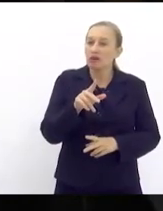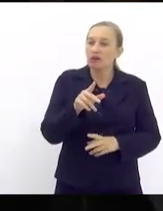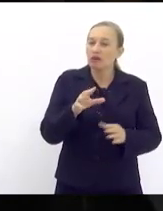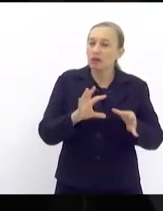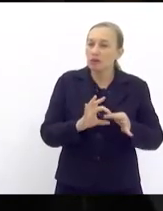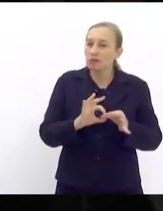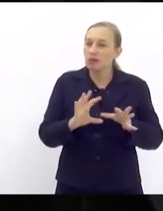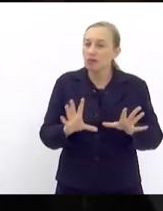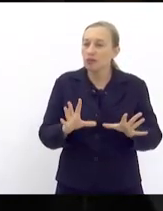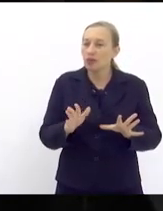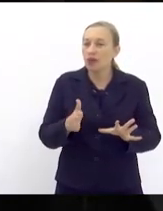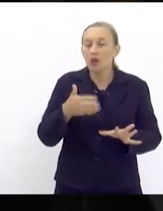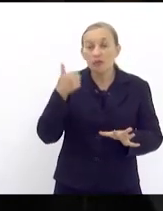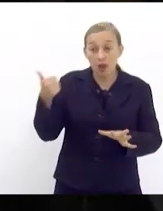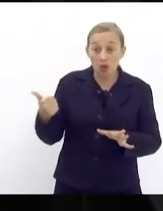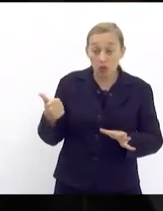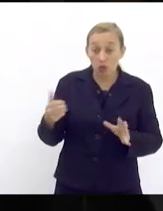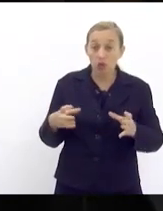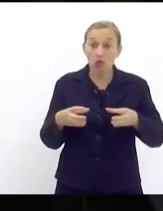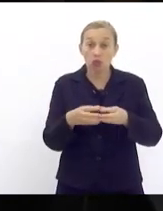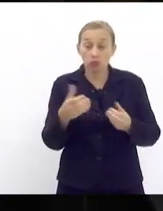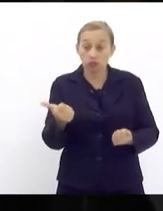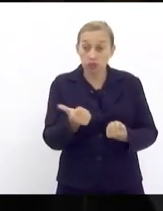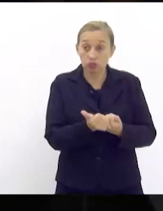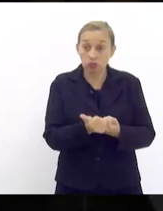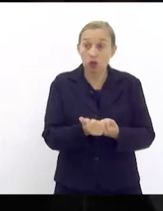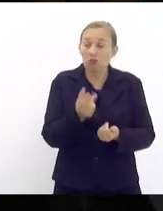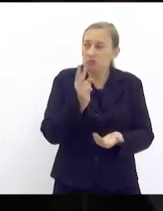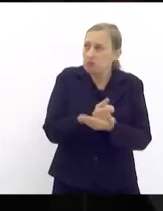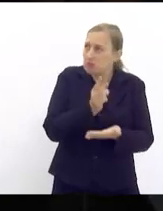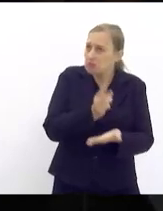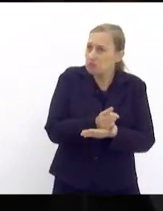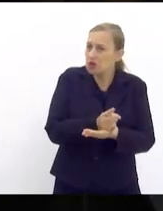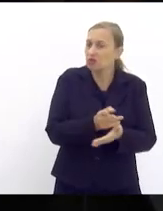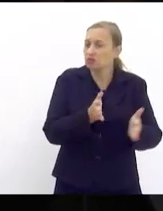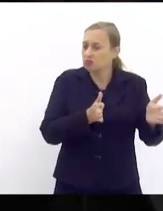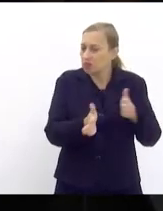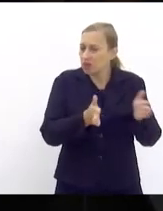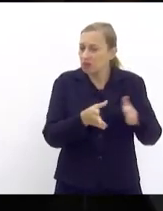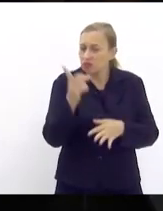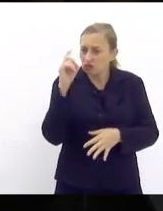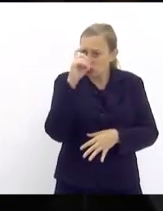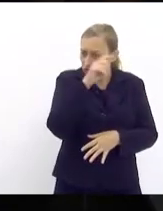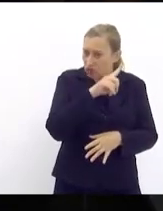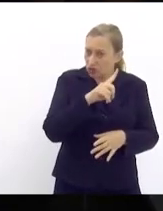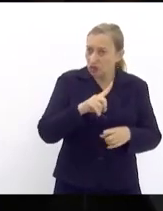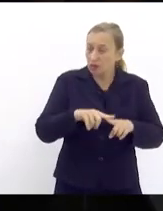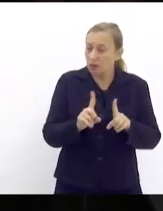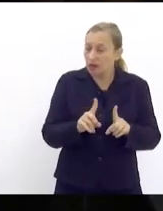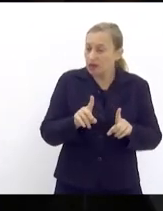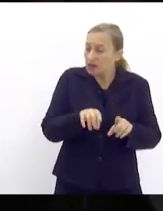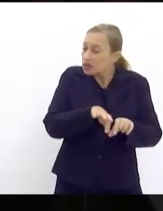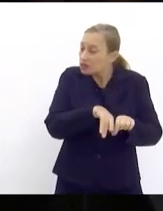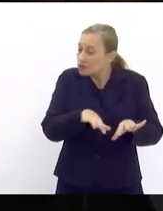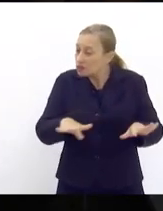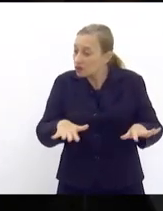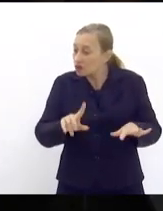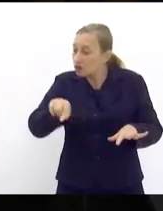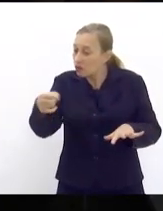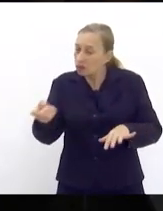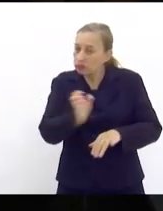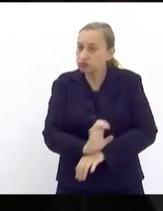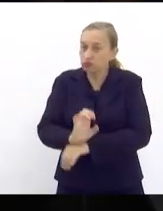melhor estruturação da rede mesmo nesse período de esmagamento sejam fortalecidos elevadas a outros estados e vamos cobrar